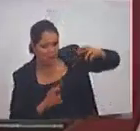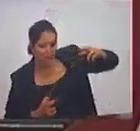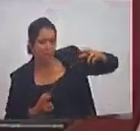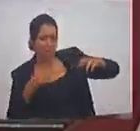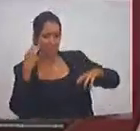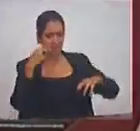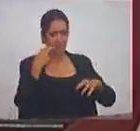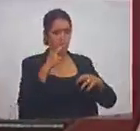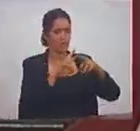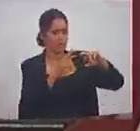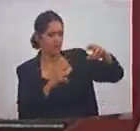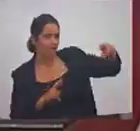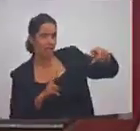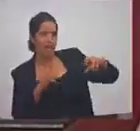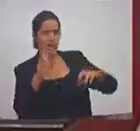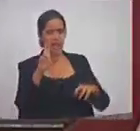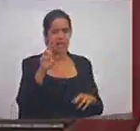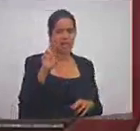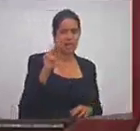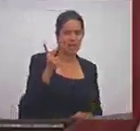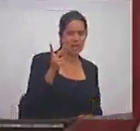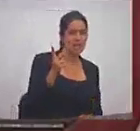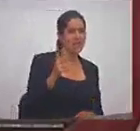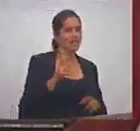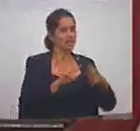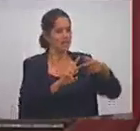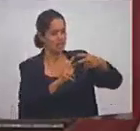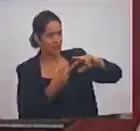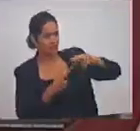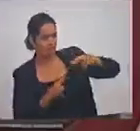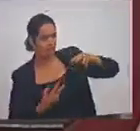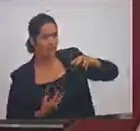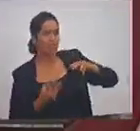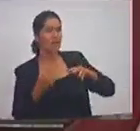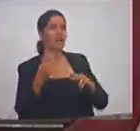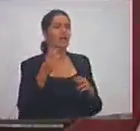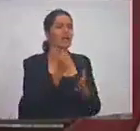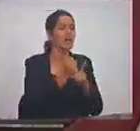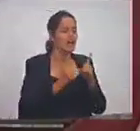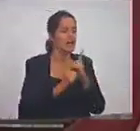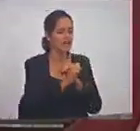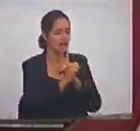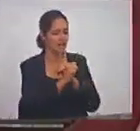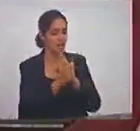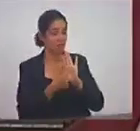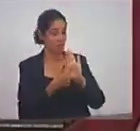pessoa tem que saber, na época de campanha, saber o que que faz. Ó, eu vou ser, porque vereador é para representar a população.